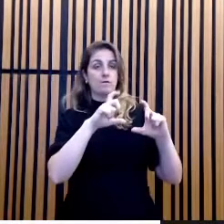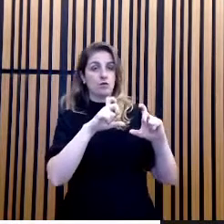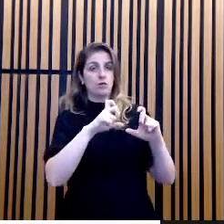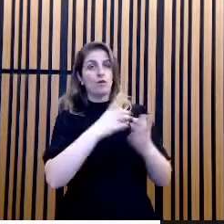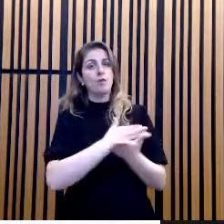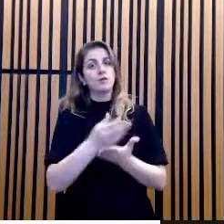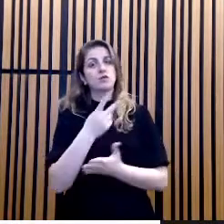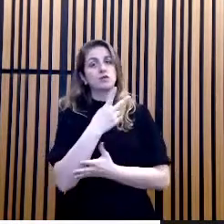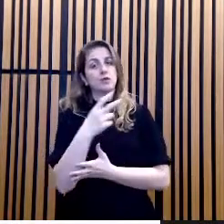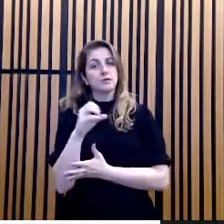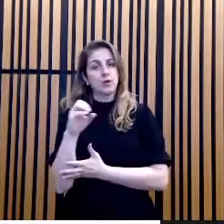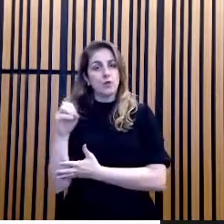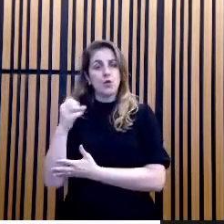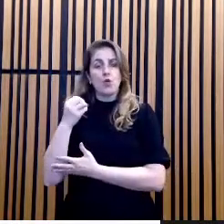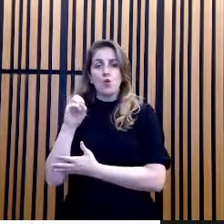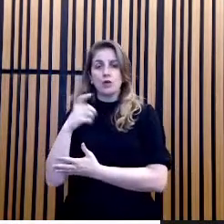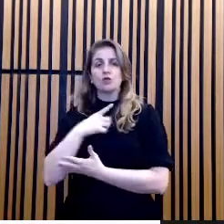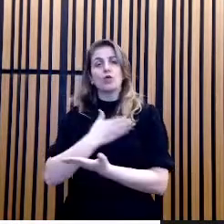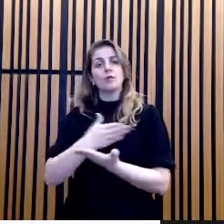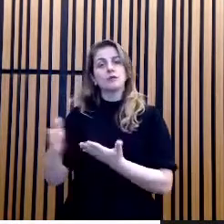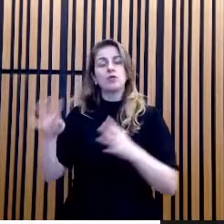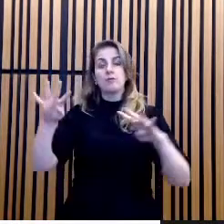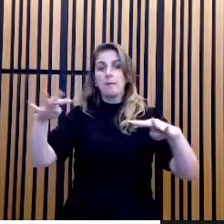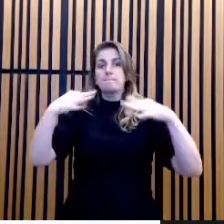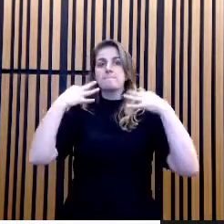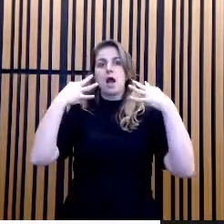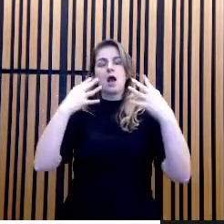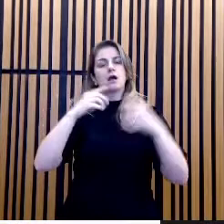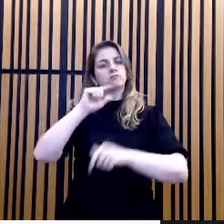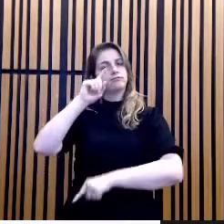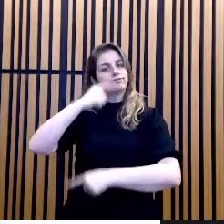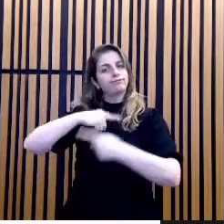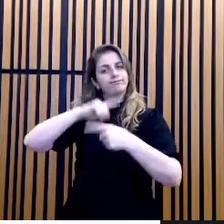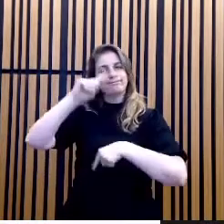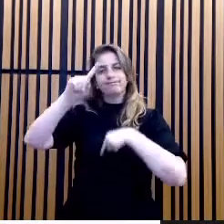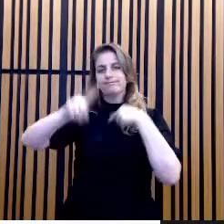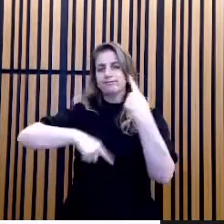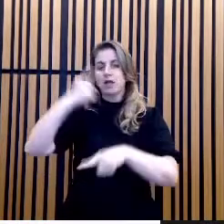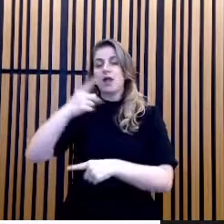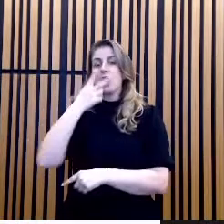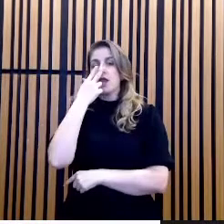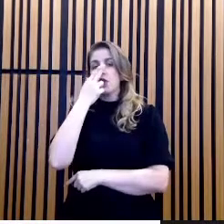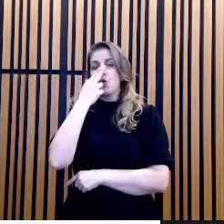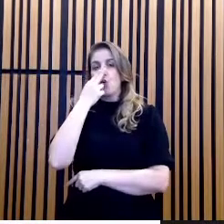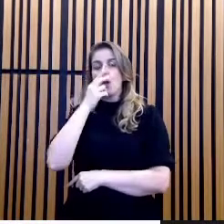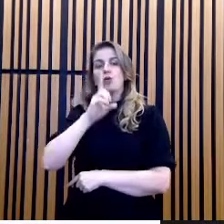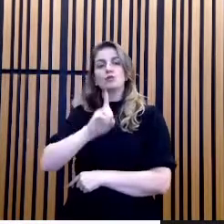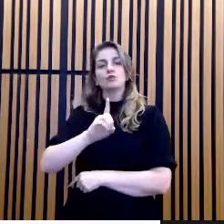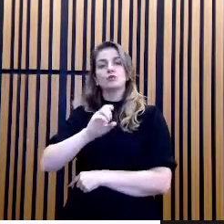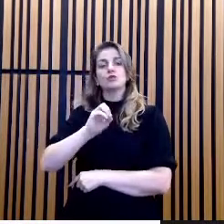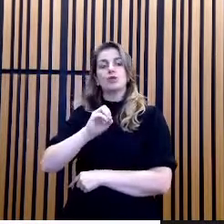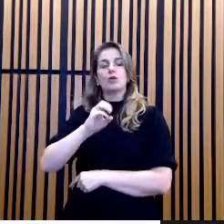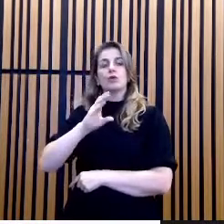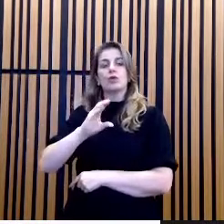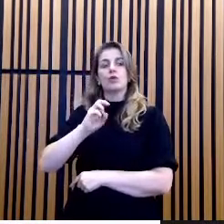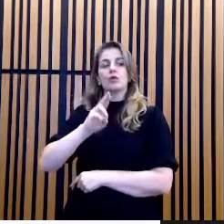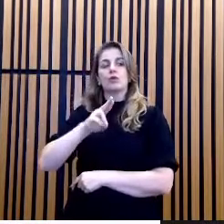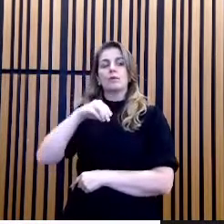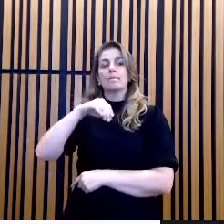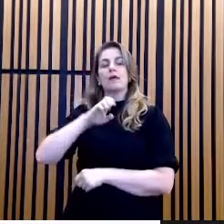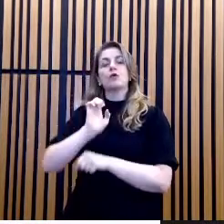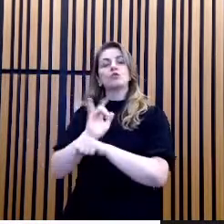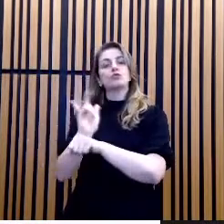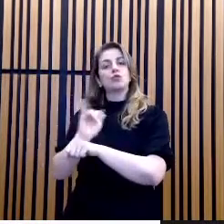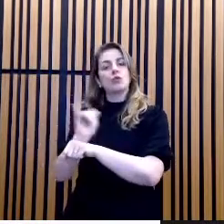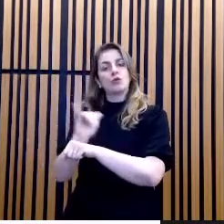2008, ganhou visibilidade e isso já se transformou num documentário do Netflix que leva o